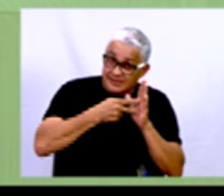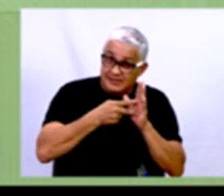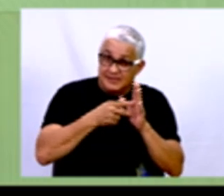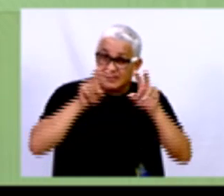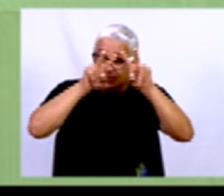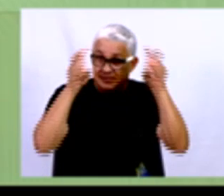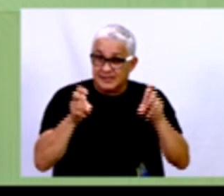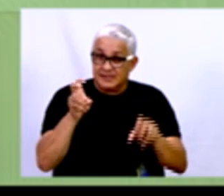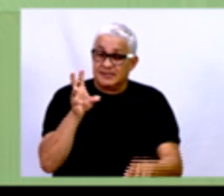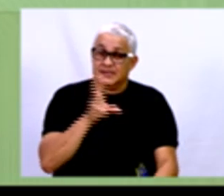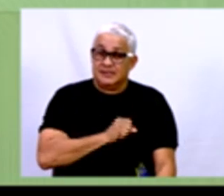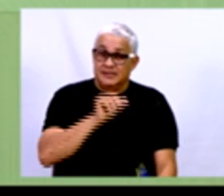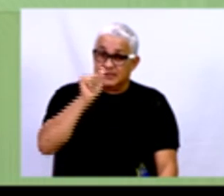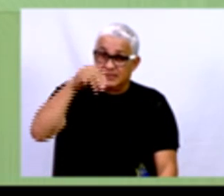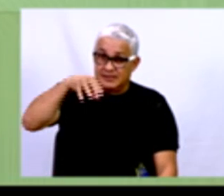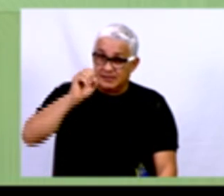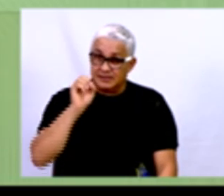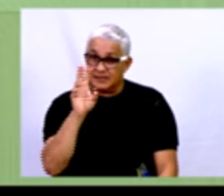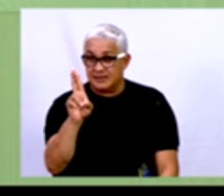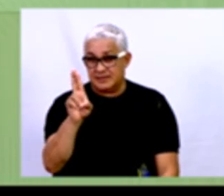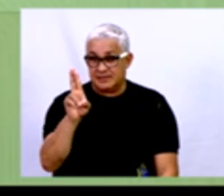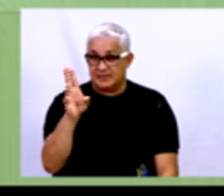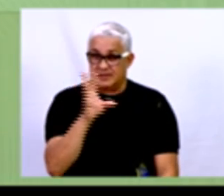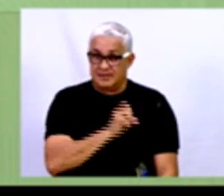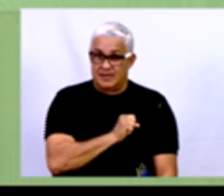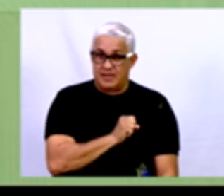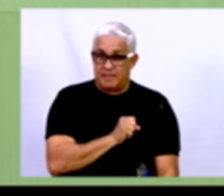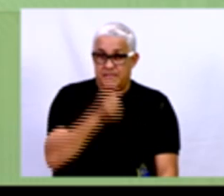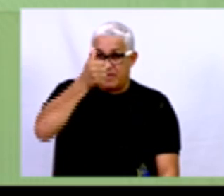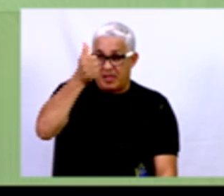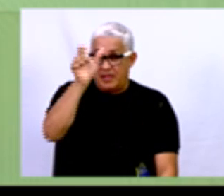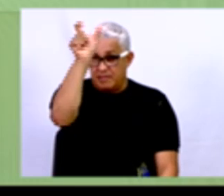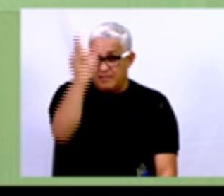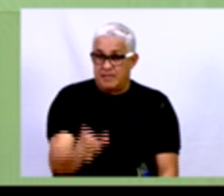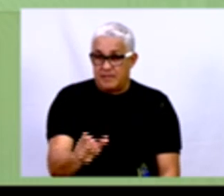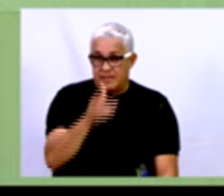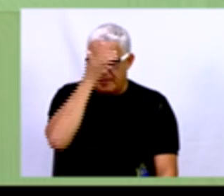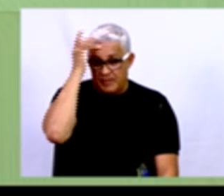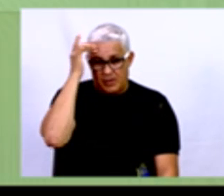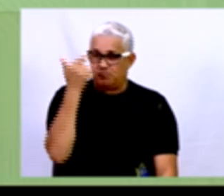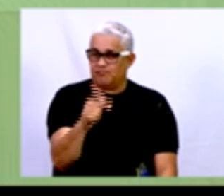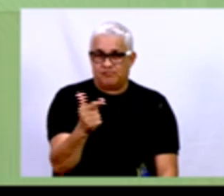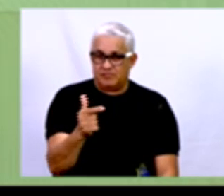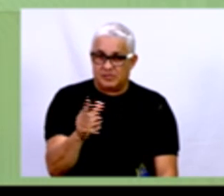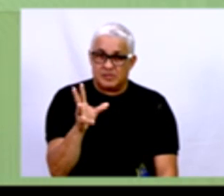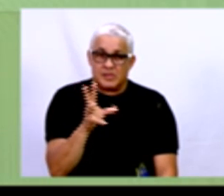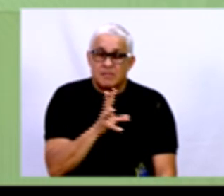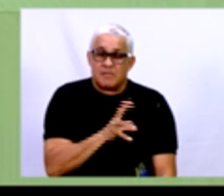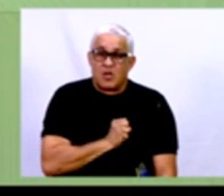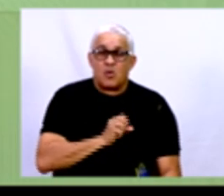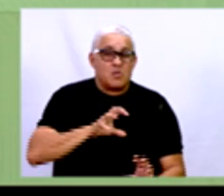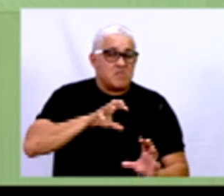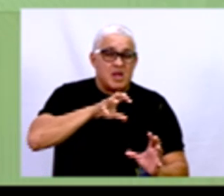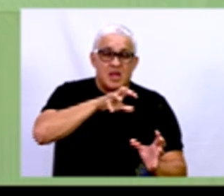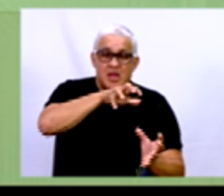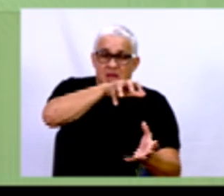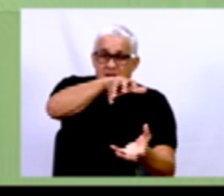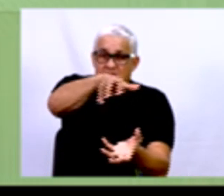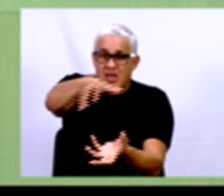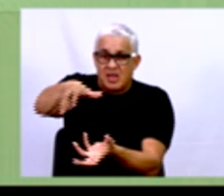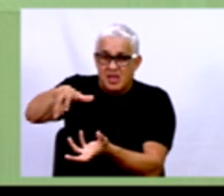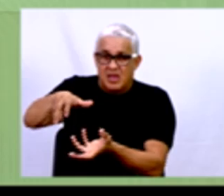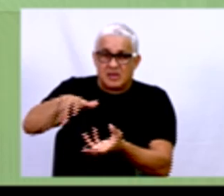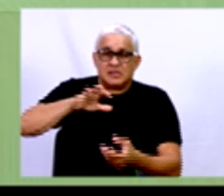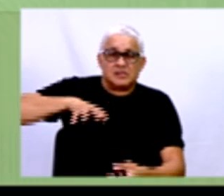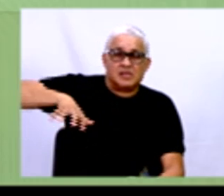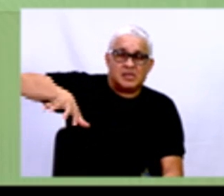amor. Aqui nós não temos o uso da primeira pessoa. Aqui fala-se do amor de forma universal, de forma